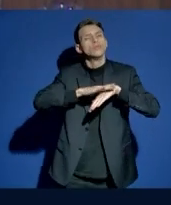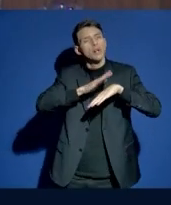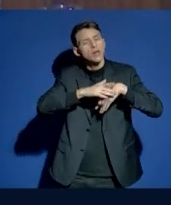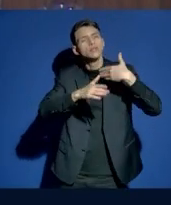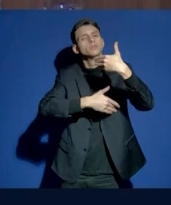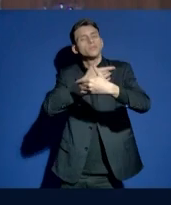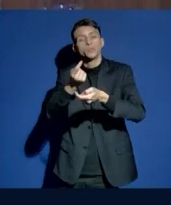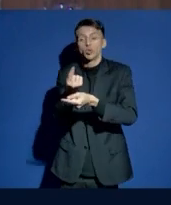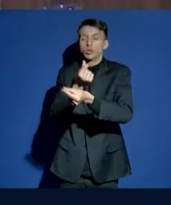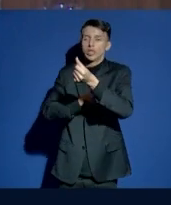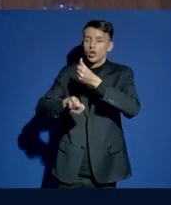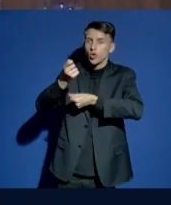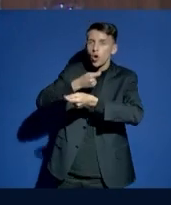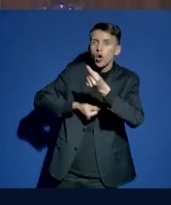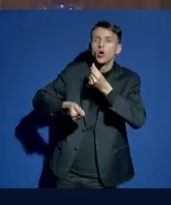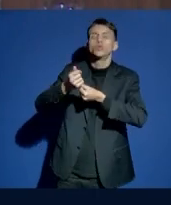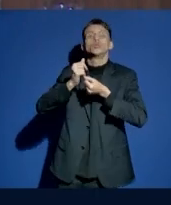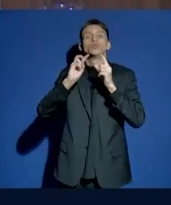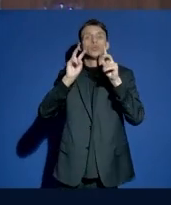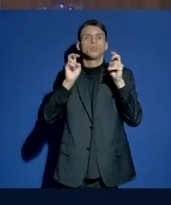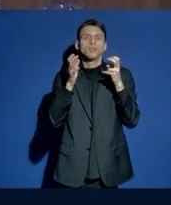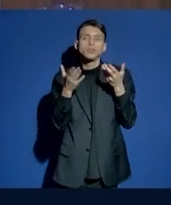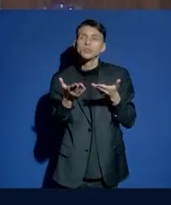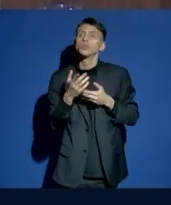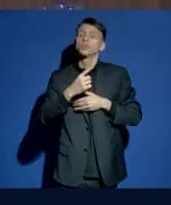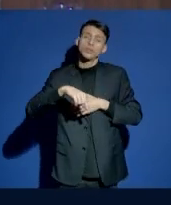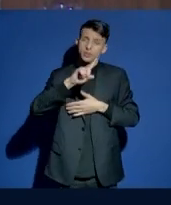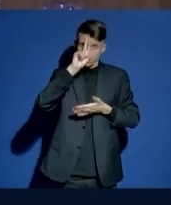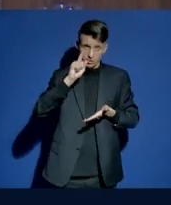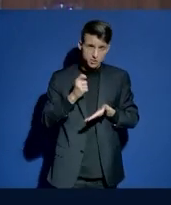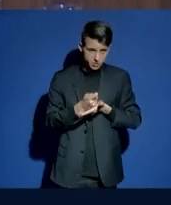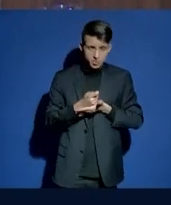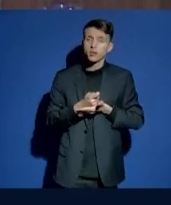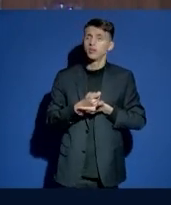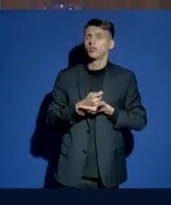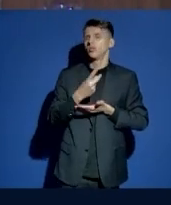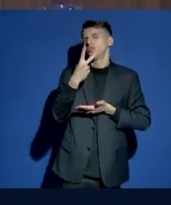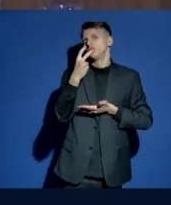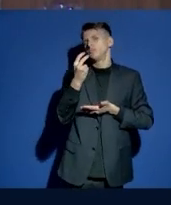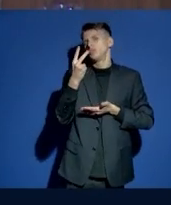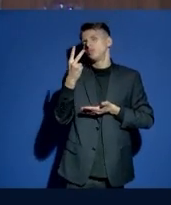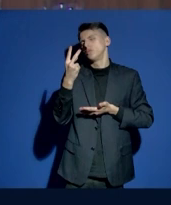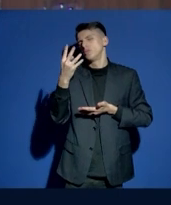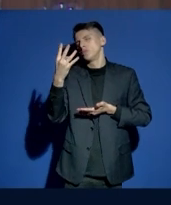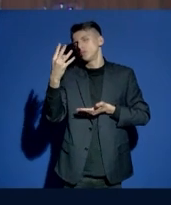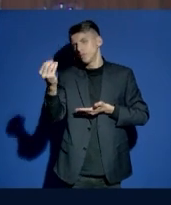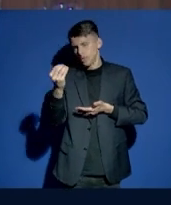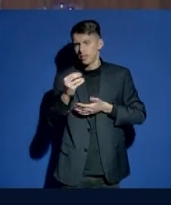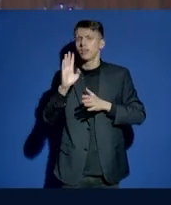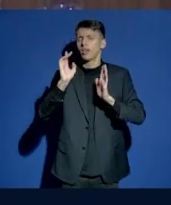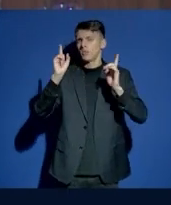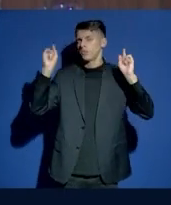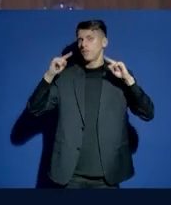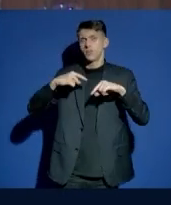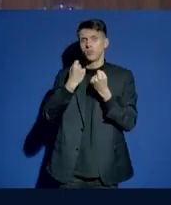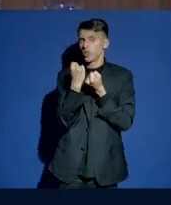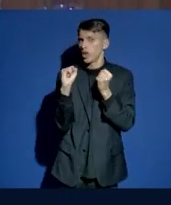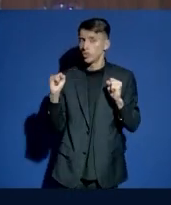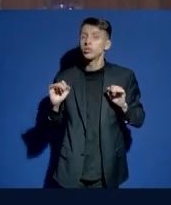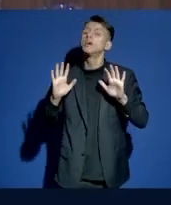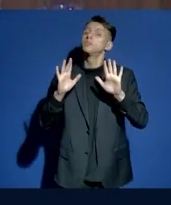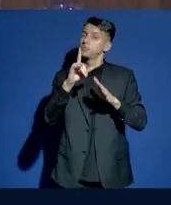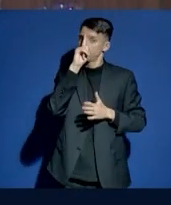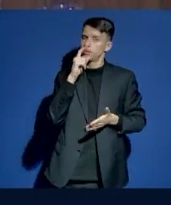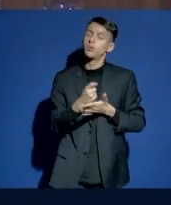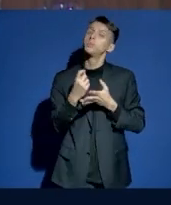negócio das emissões. Nós decidimos ser net zero 2040, que é um desafio tremendo, mas foi uma grande